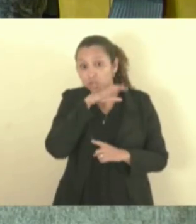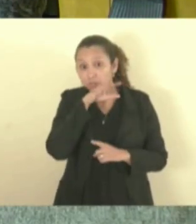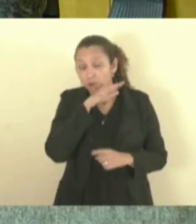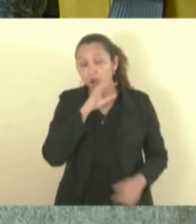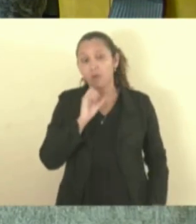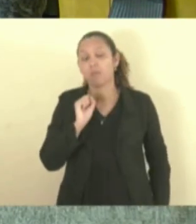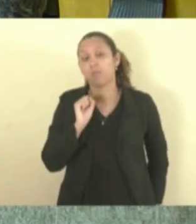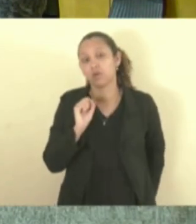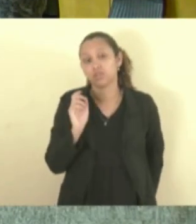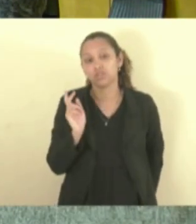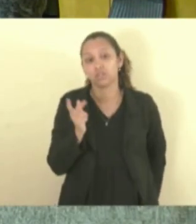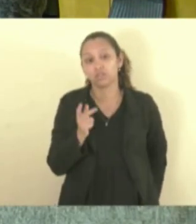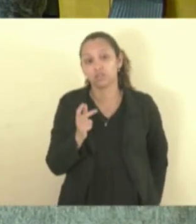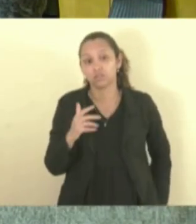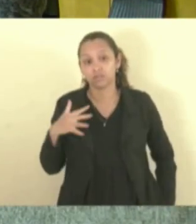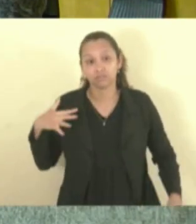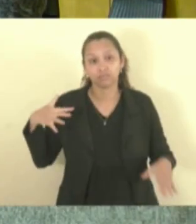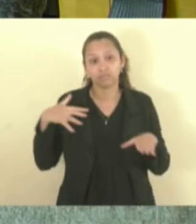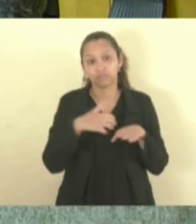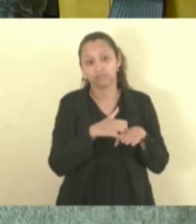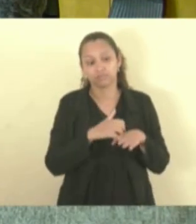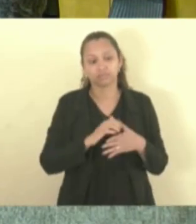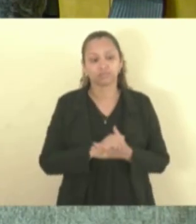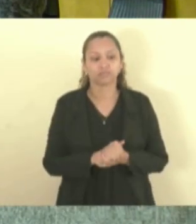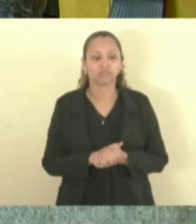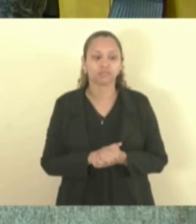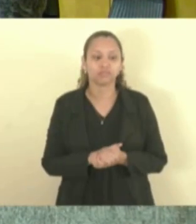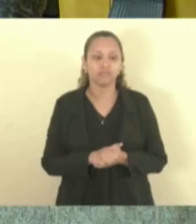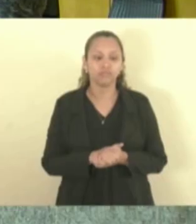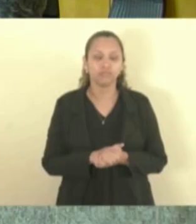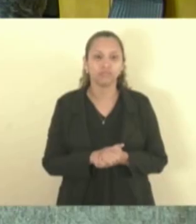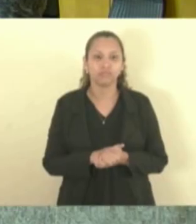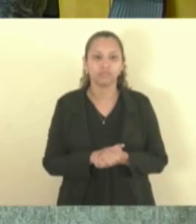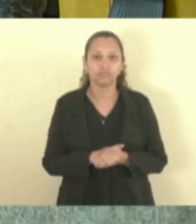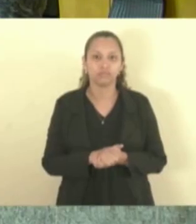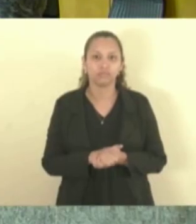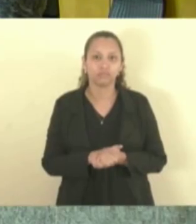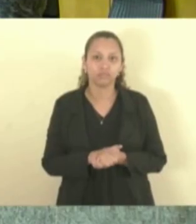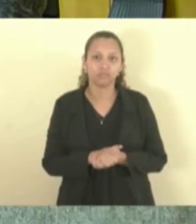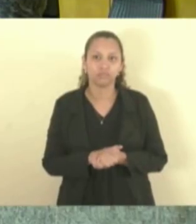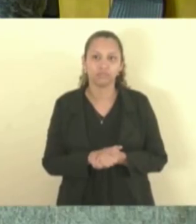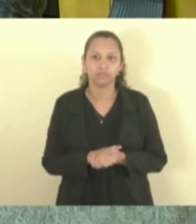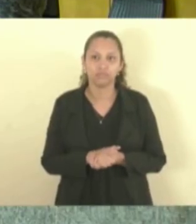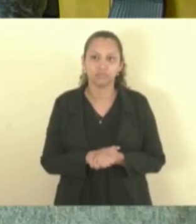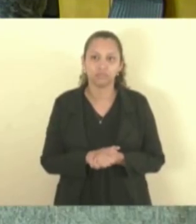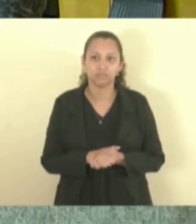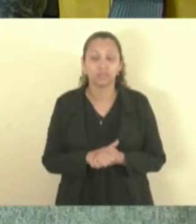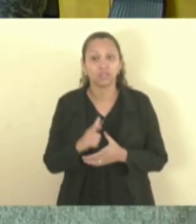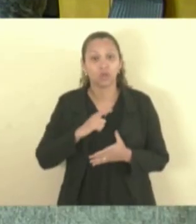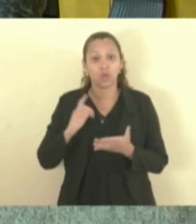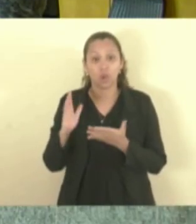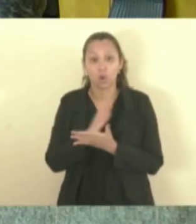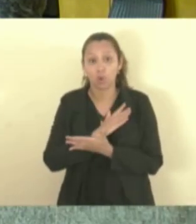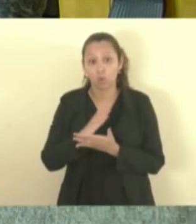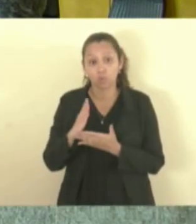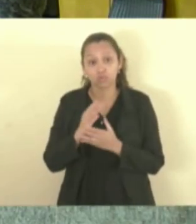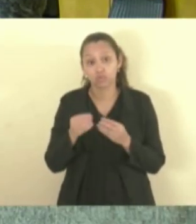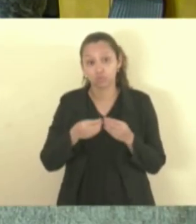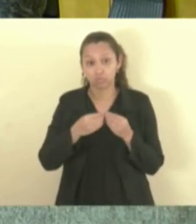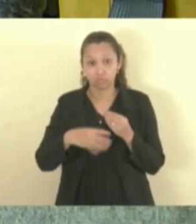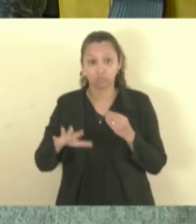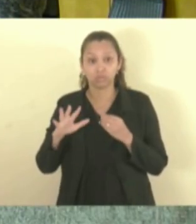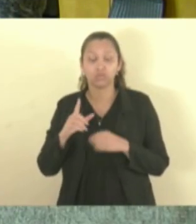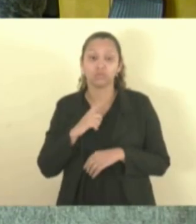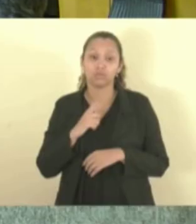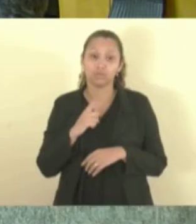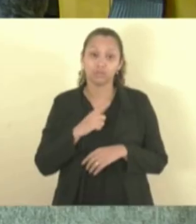intencional, e a coleta e captura de espécies para fins ornamentais e de alimentação. Bom, esses são alguns dos potenciais impactos. As